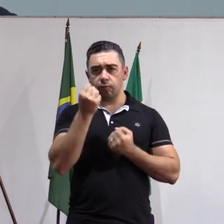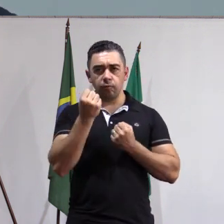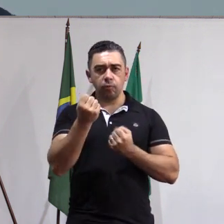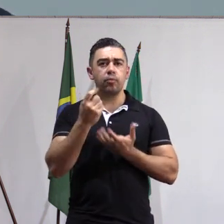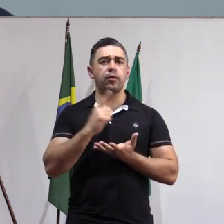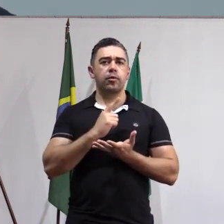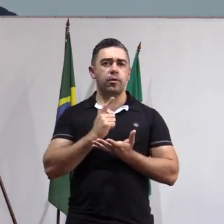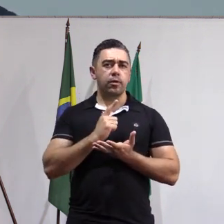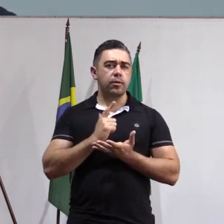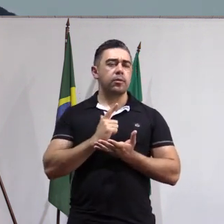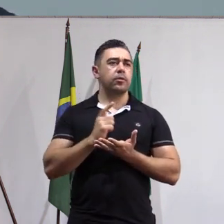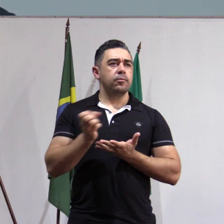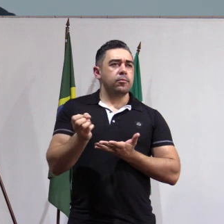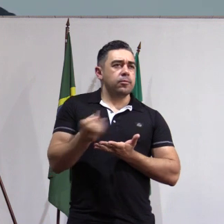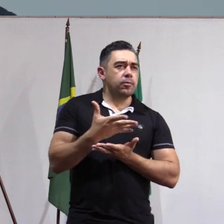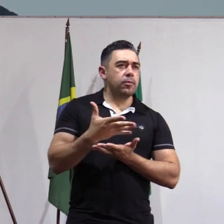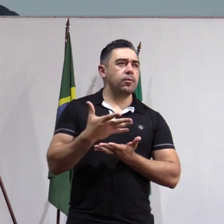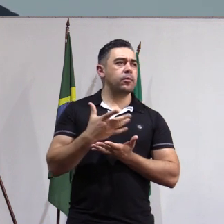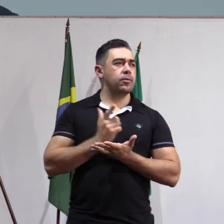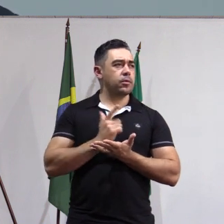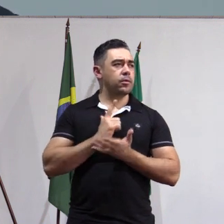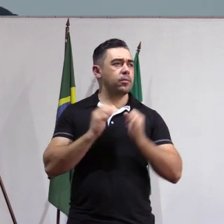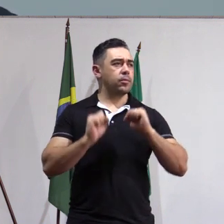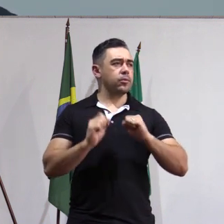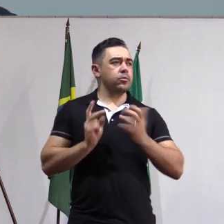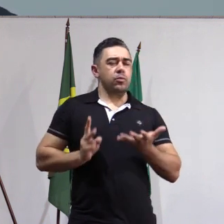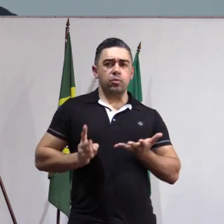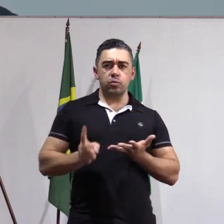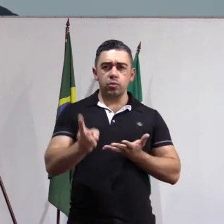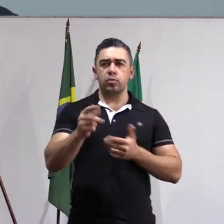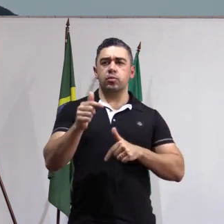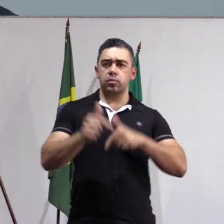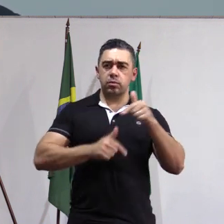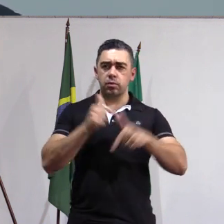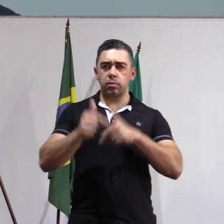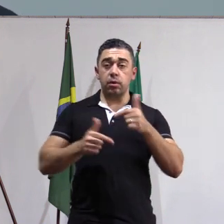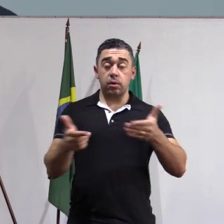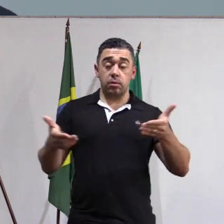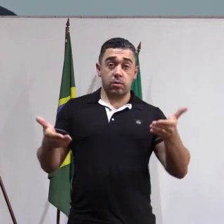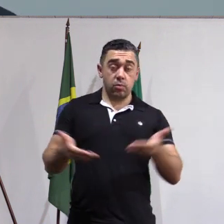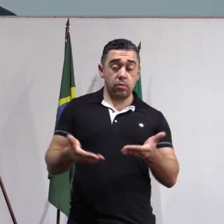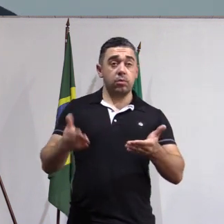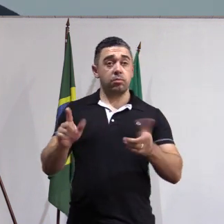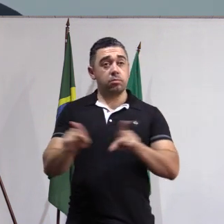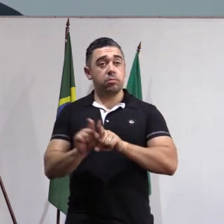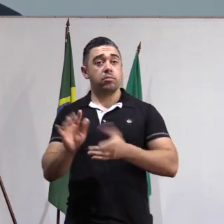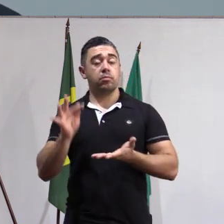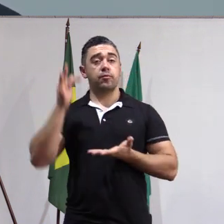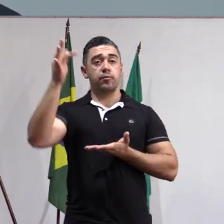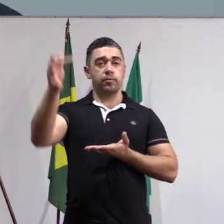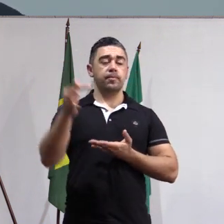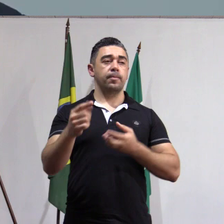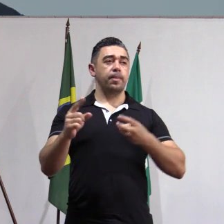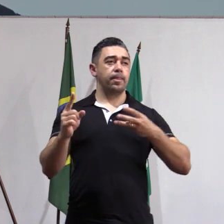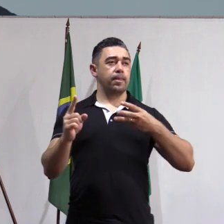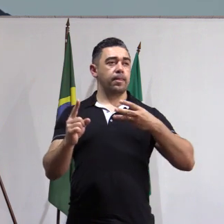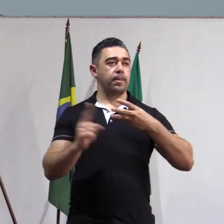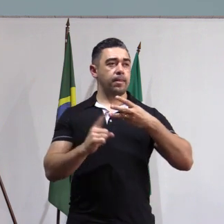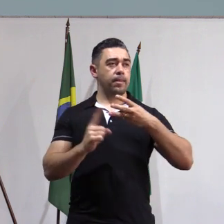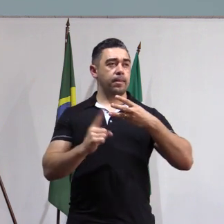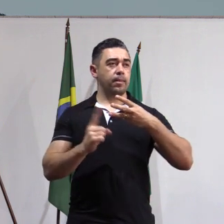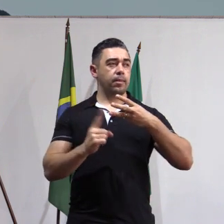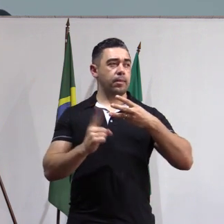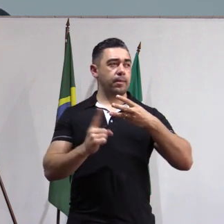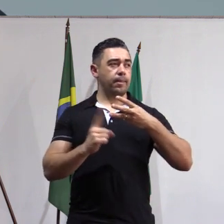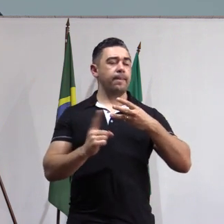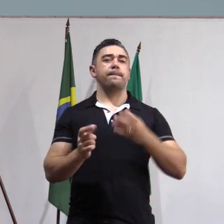fortalecida, revigorada, para que possa continuar o seu trabalho no presente e no futuro. Terceiro, é